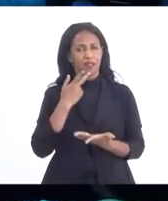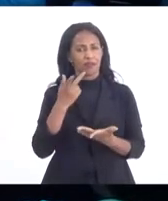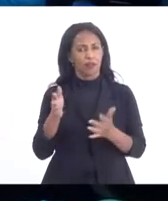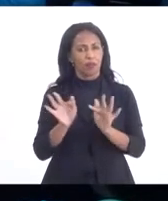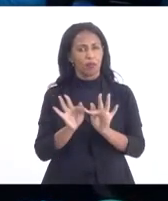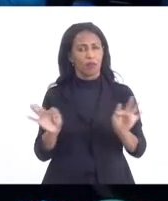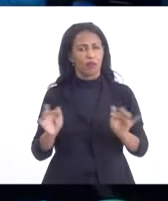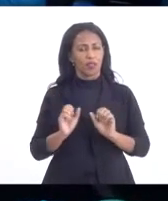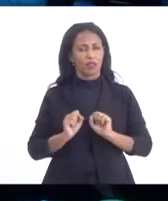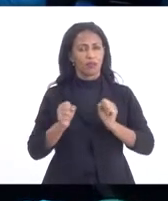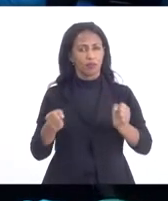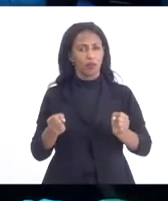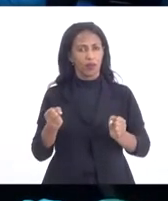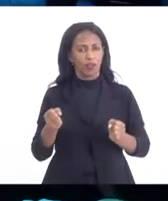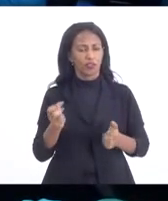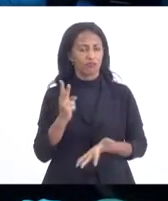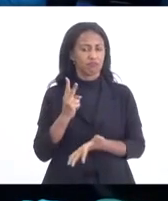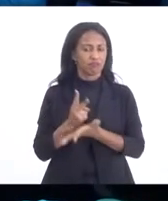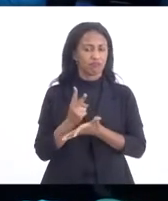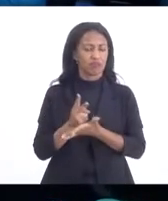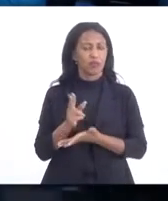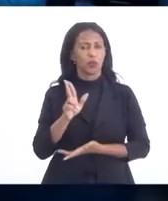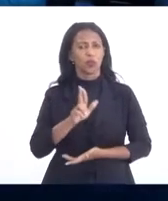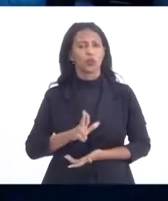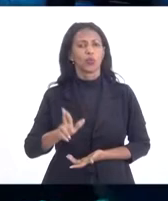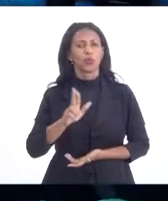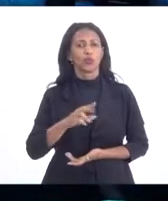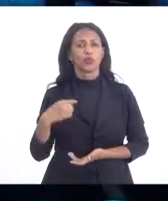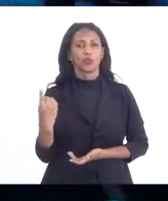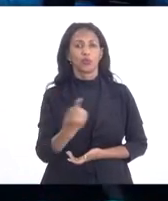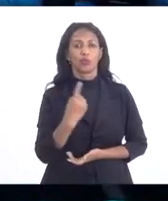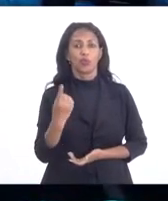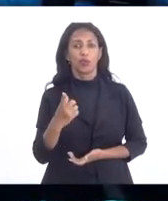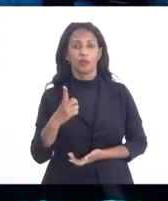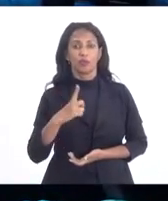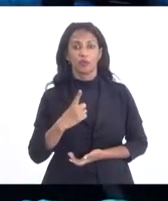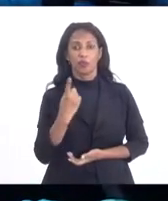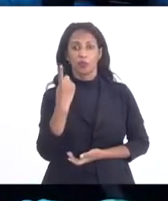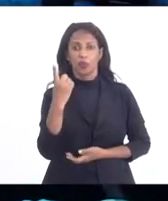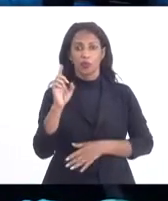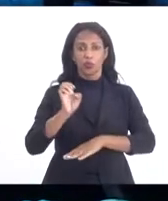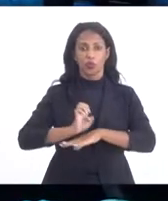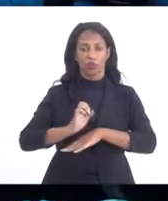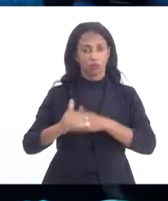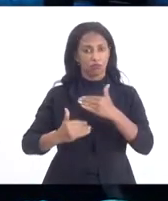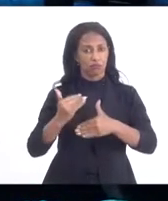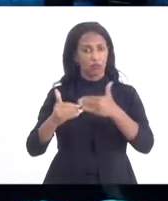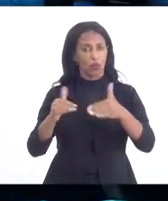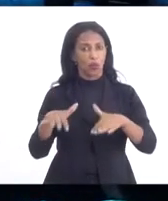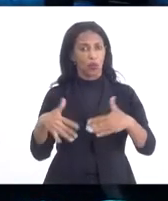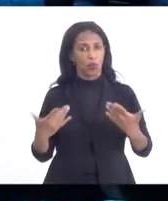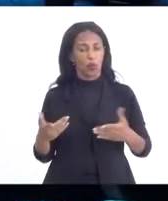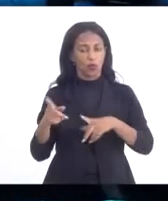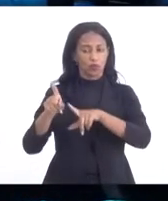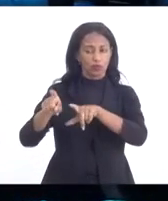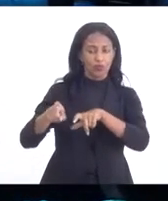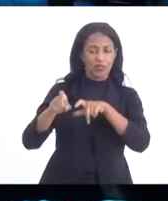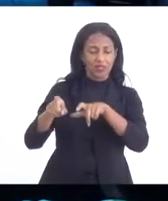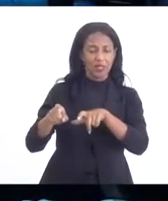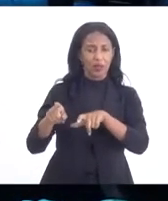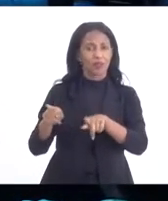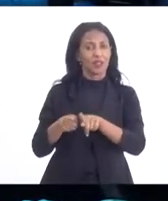frase que é muito forte, que a gente sempre usa, que nós só teremos um Estado desenvolvido quando o nosso interior for